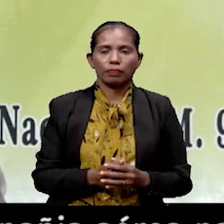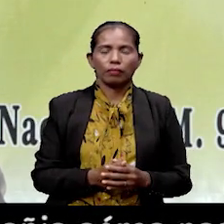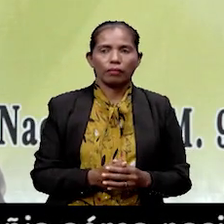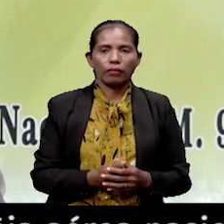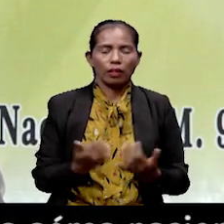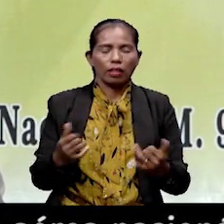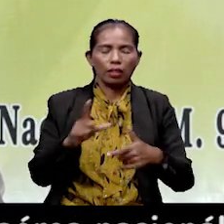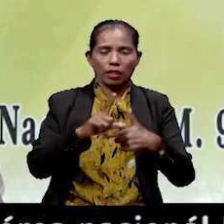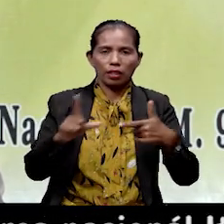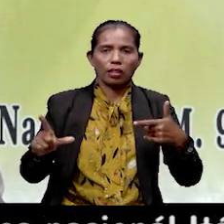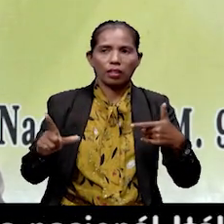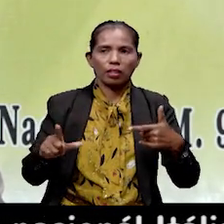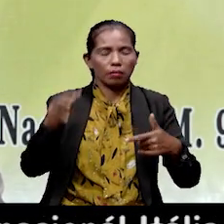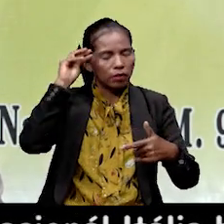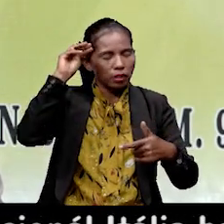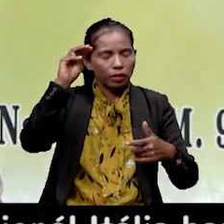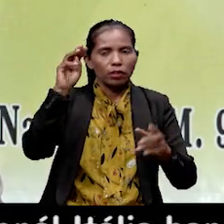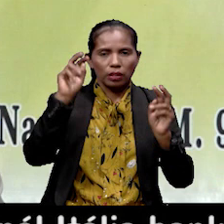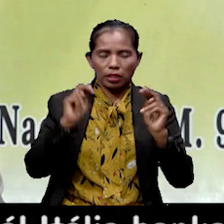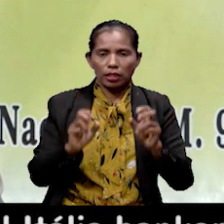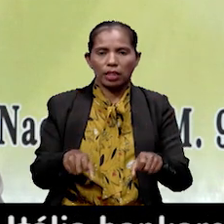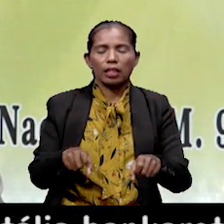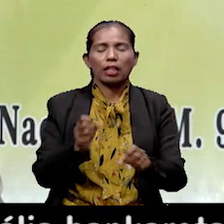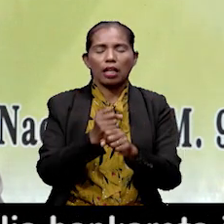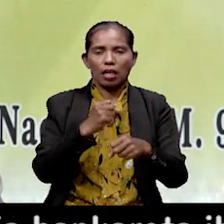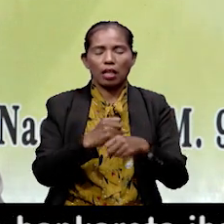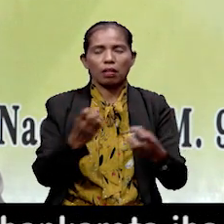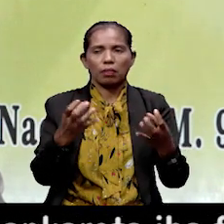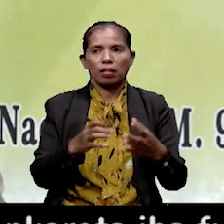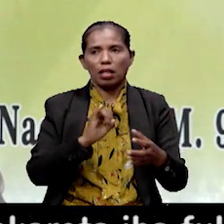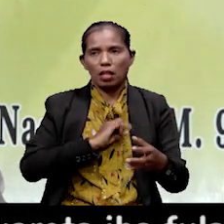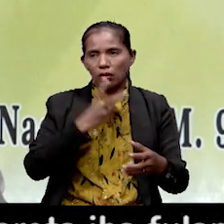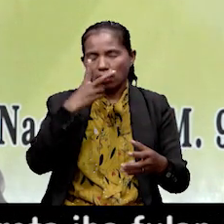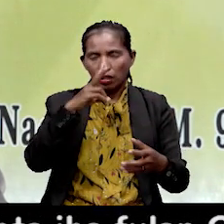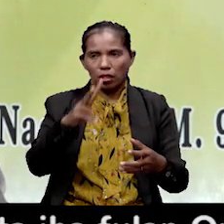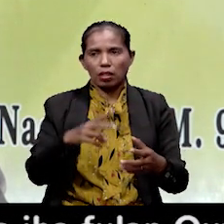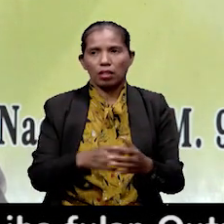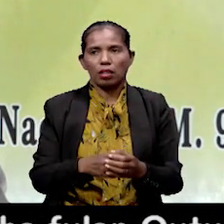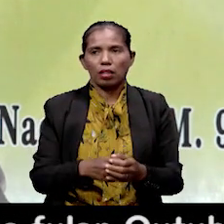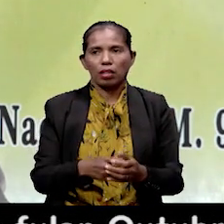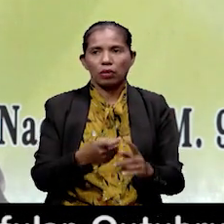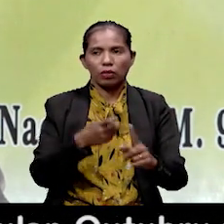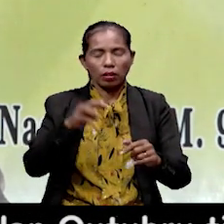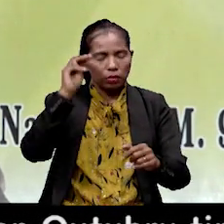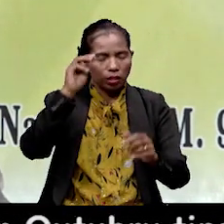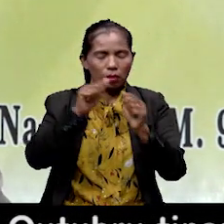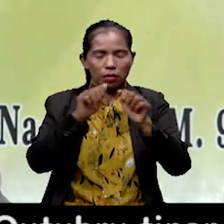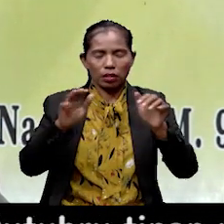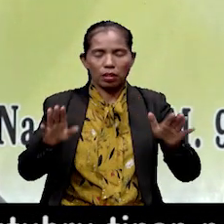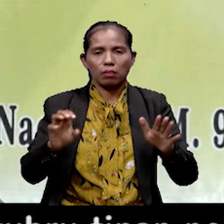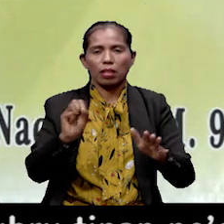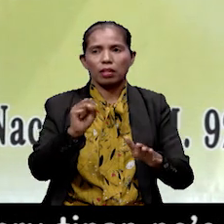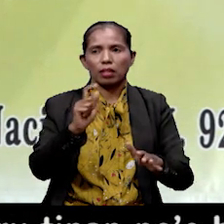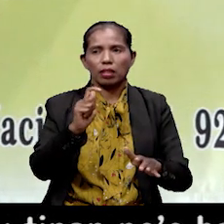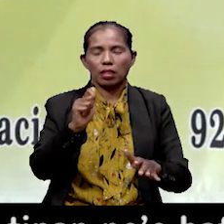maca o kunu senhor ministro tem que halo macas. Hau arehan sa pencam plokan kekuasaan hosi ministério administração estatal nian